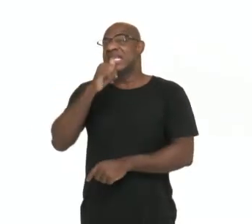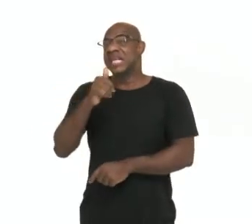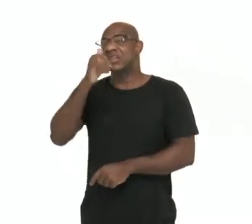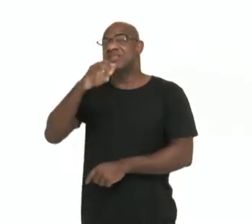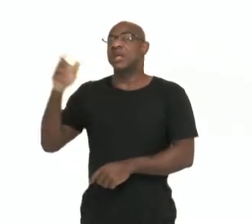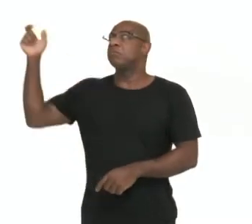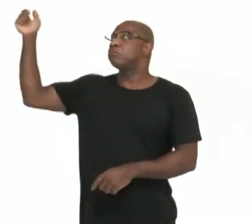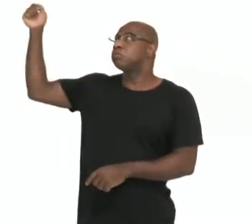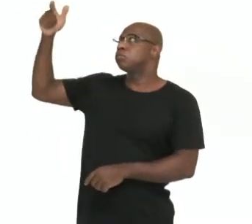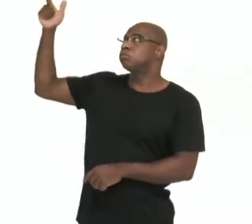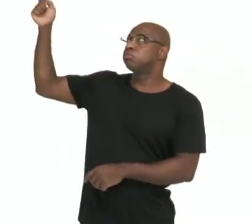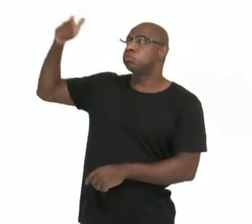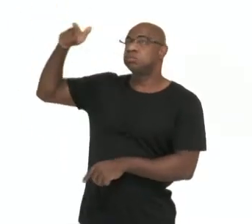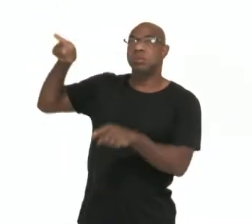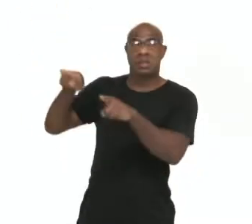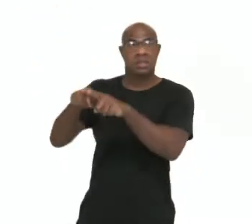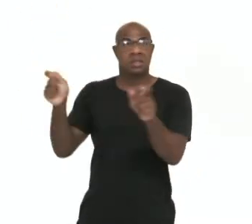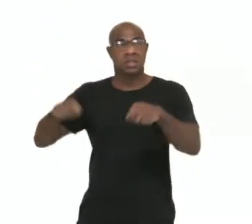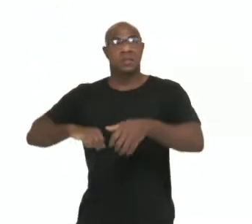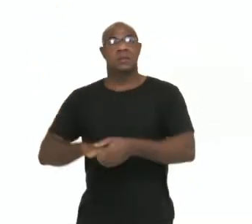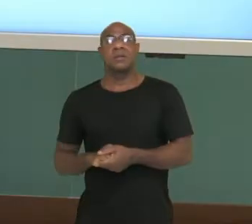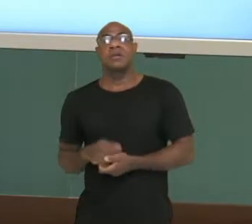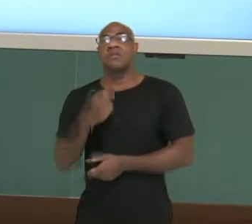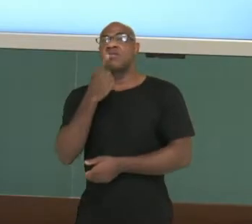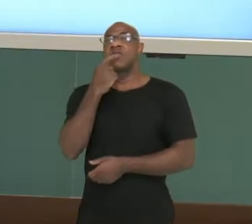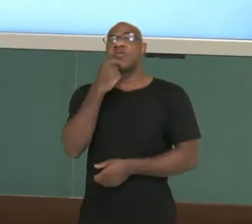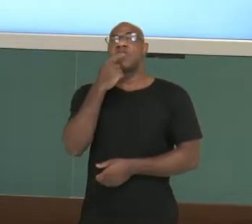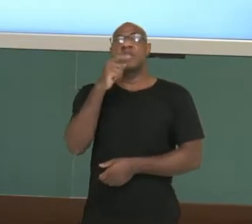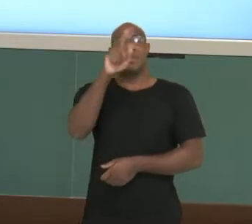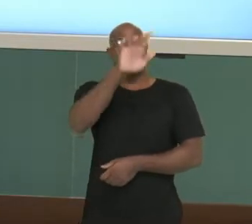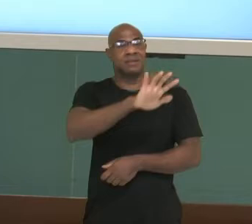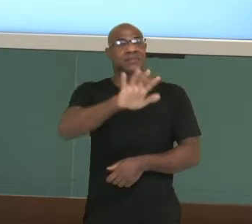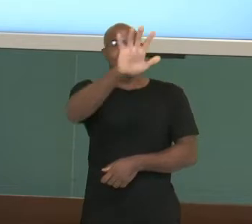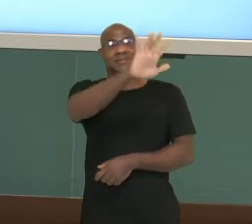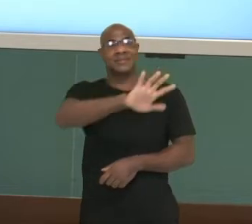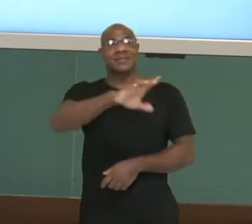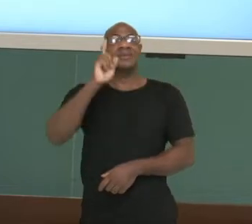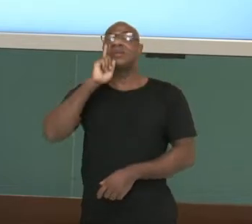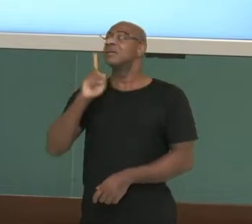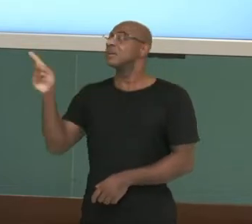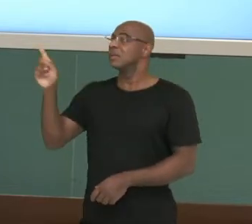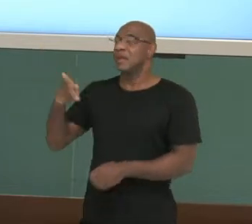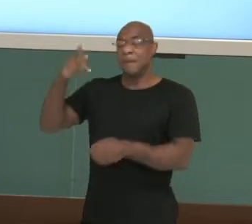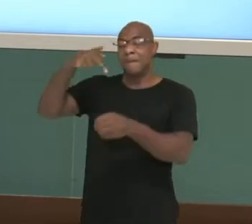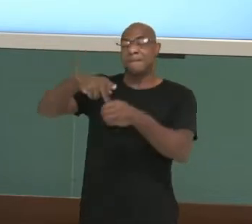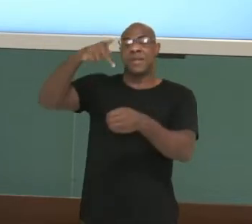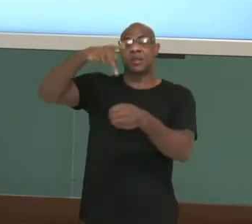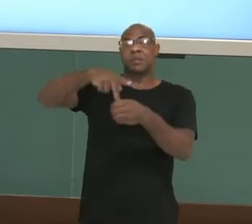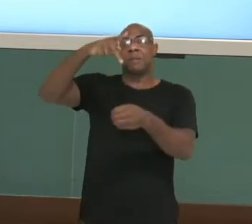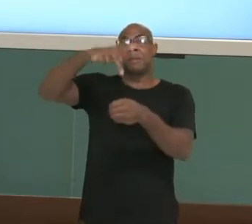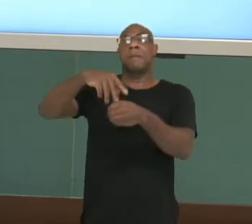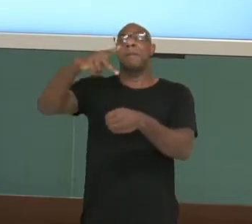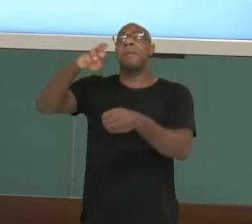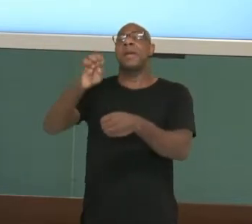em vermelho você vai observar que o petróleo e os seus derivados, eles representam ali